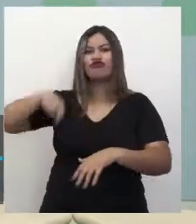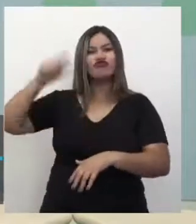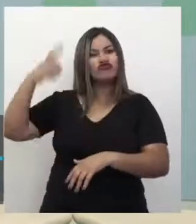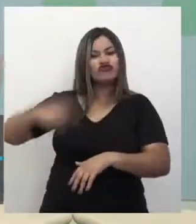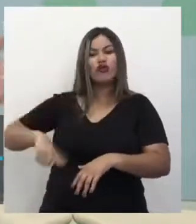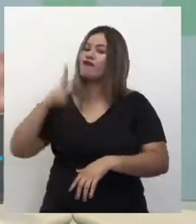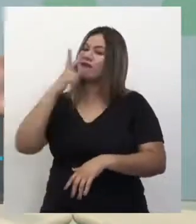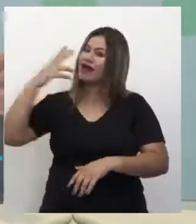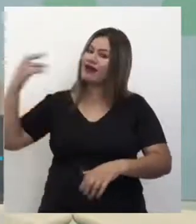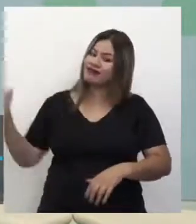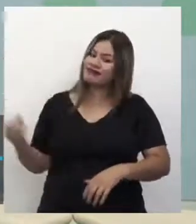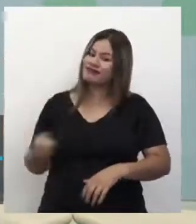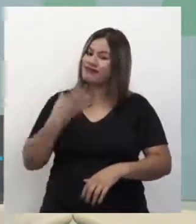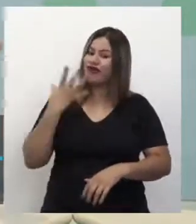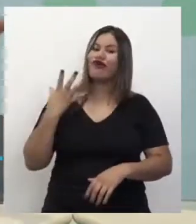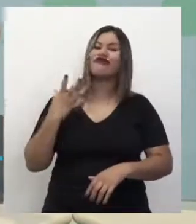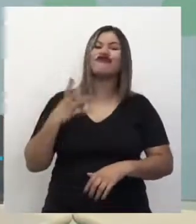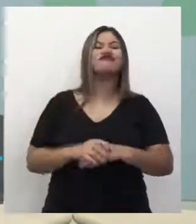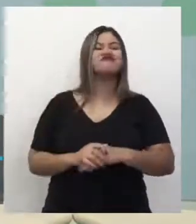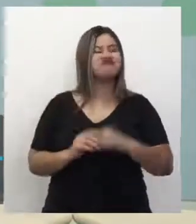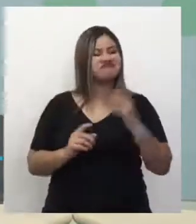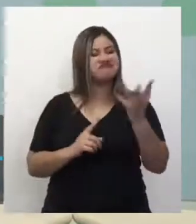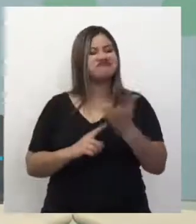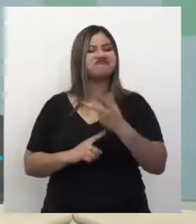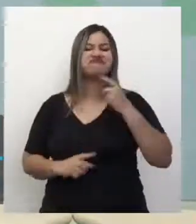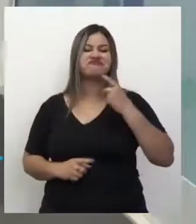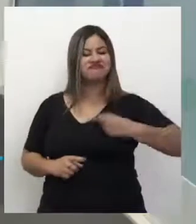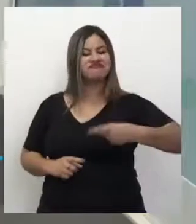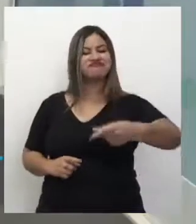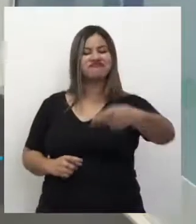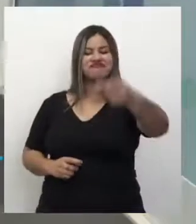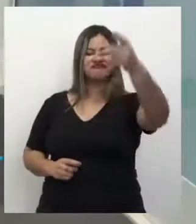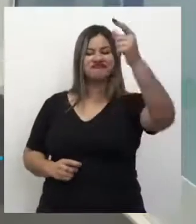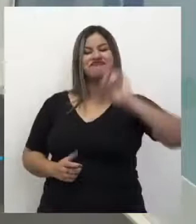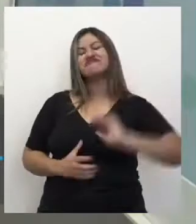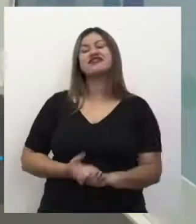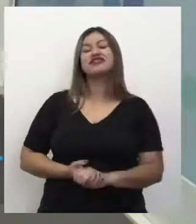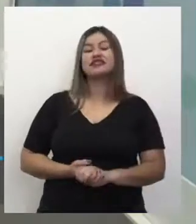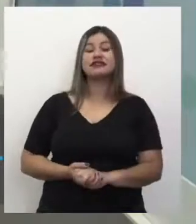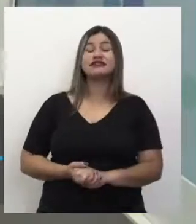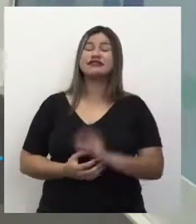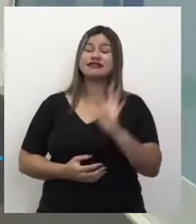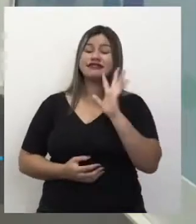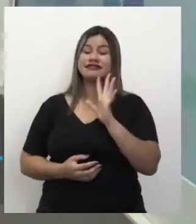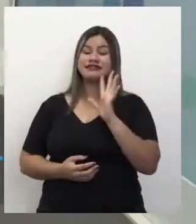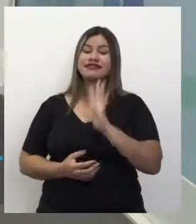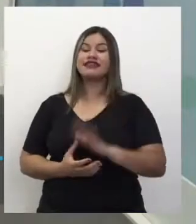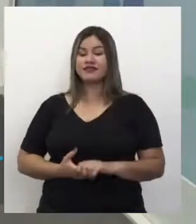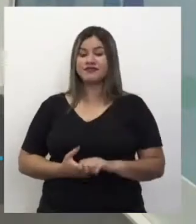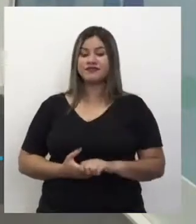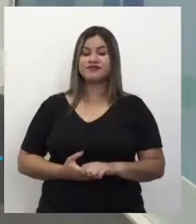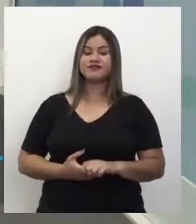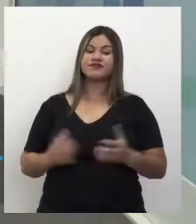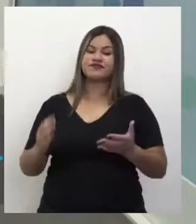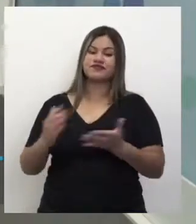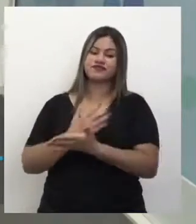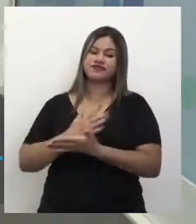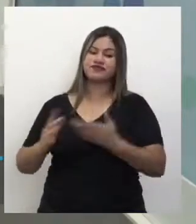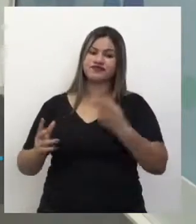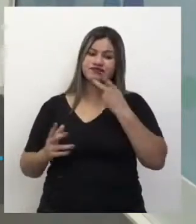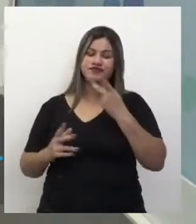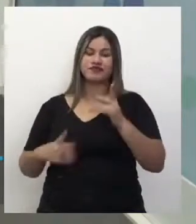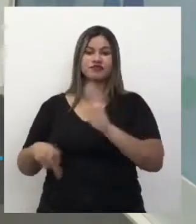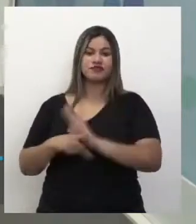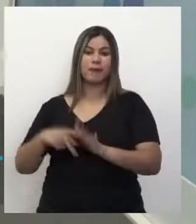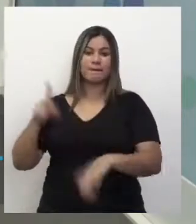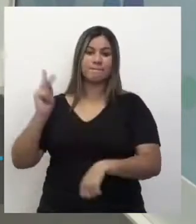acaba nunca. E você falou, é uma arte permanente, né? Duradoura. Eles estão dizendo aqui que tem marchetaria de pedra, feito com pedra.